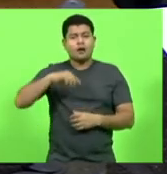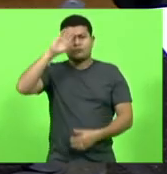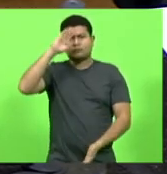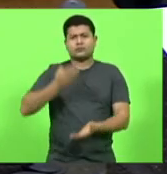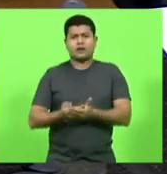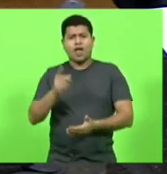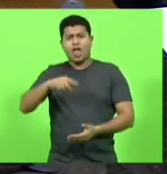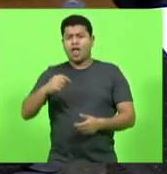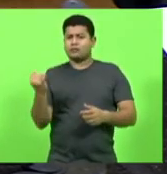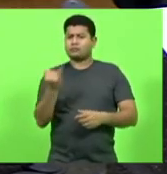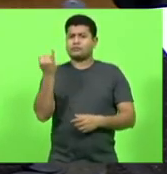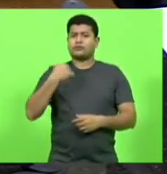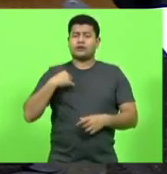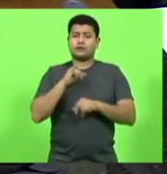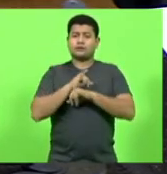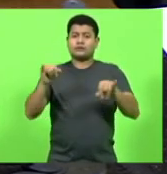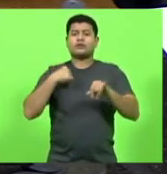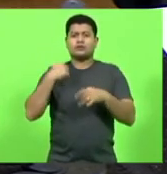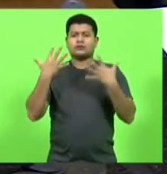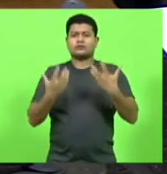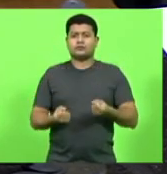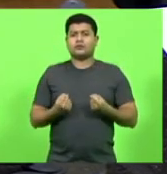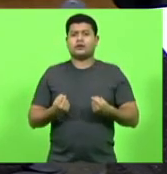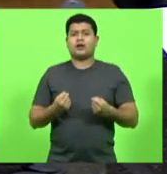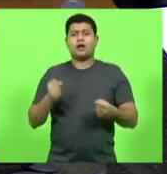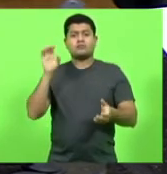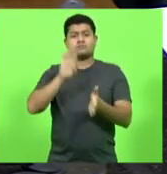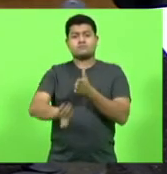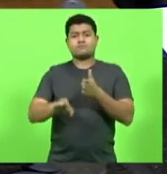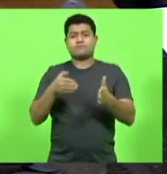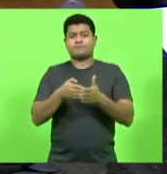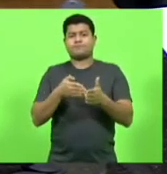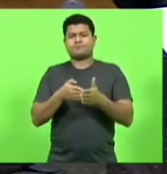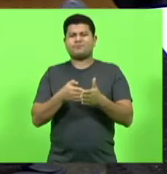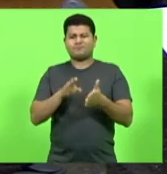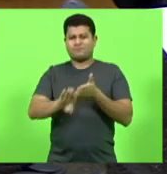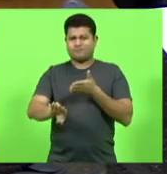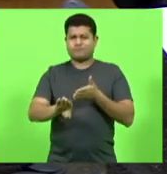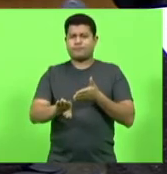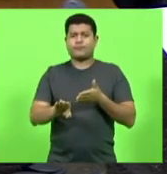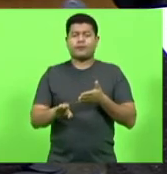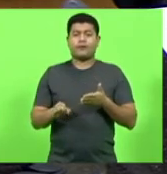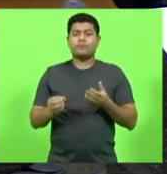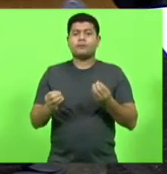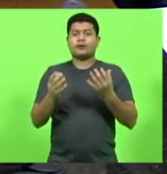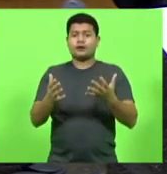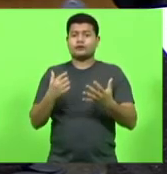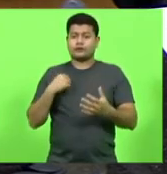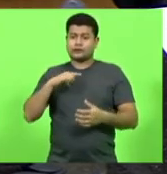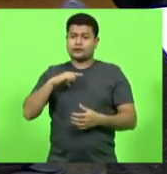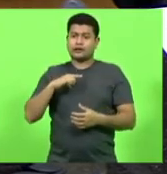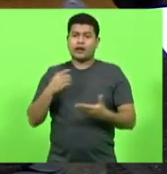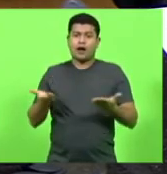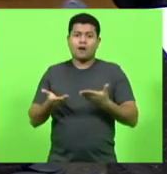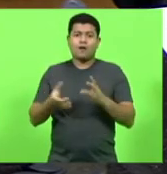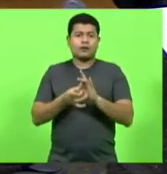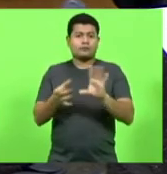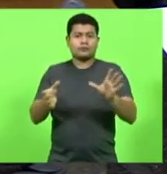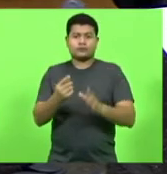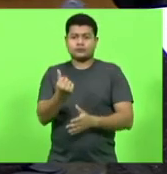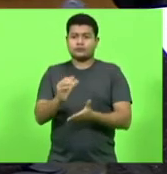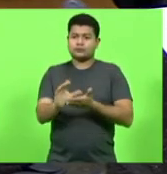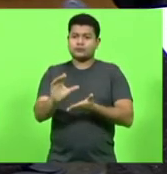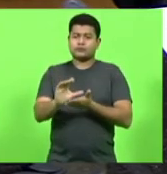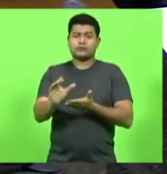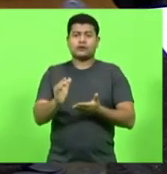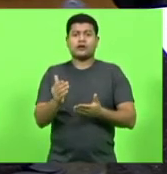aqui declarar o meu voto favorável para a derrubada do veto, para fazer com que haja o investimento agora dos